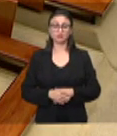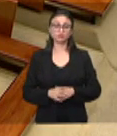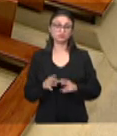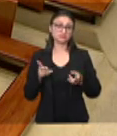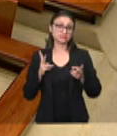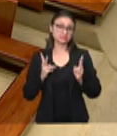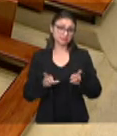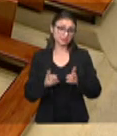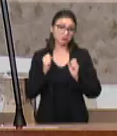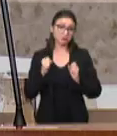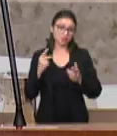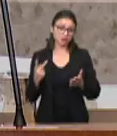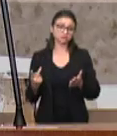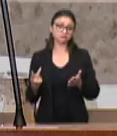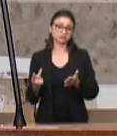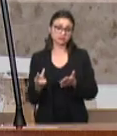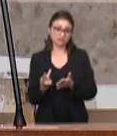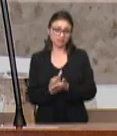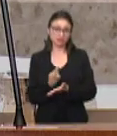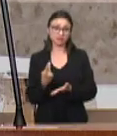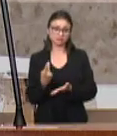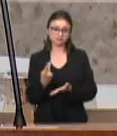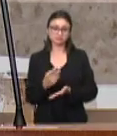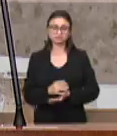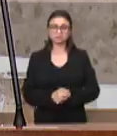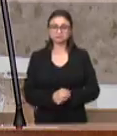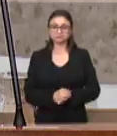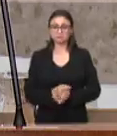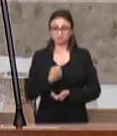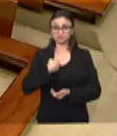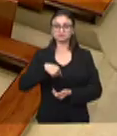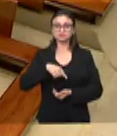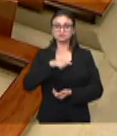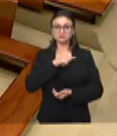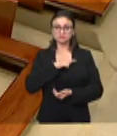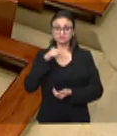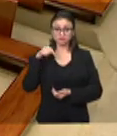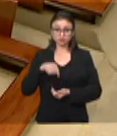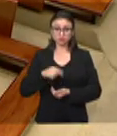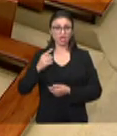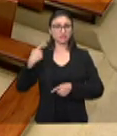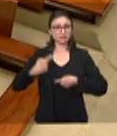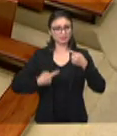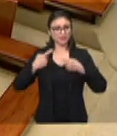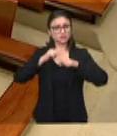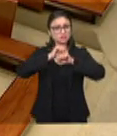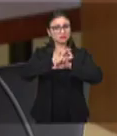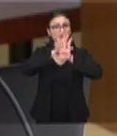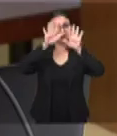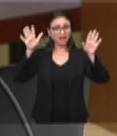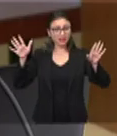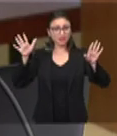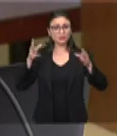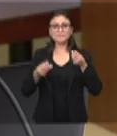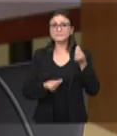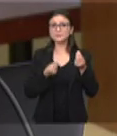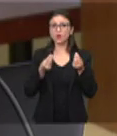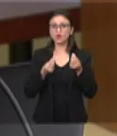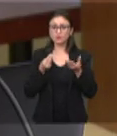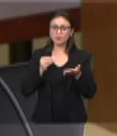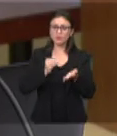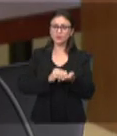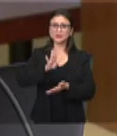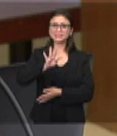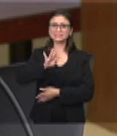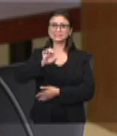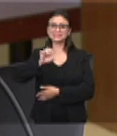haver uma posição... Colocar dessa forma, ministro Alexandre. Nós já aqui nos debates já ficou claro isso, mas colocar uma tese do